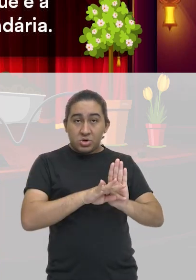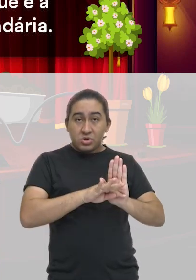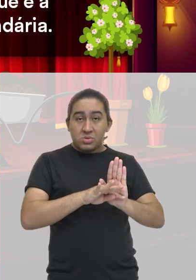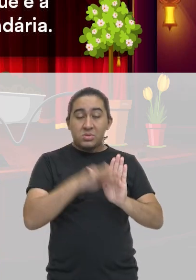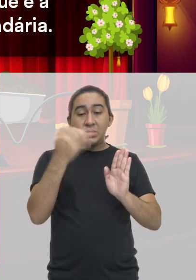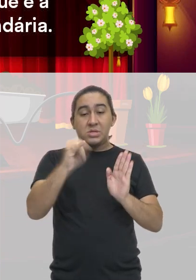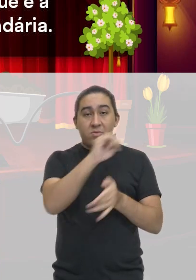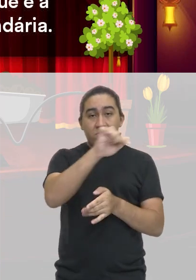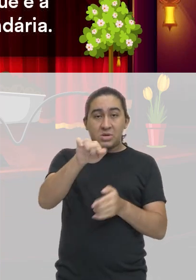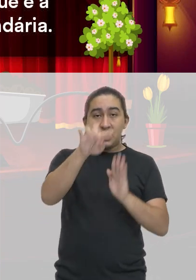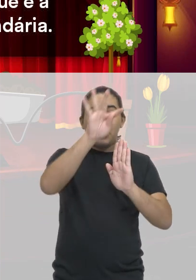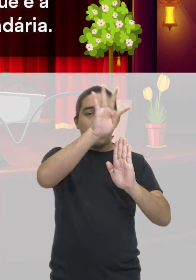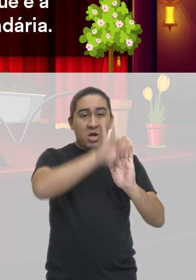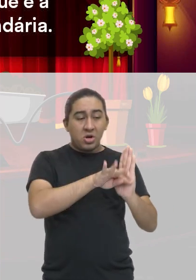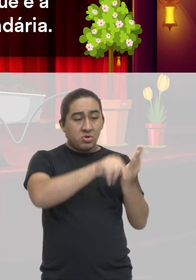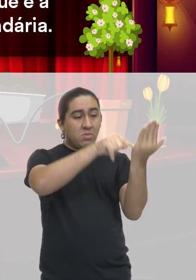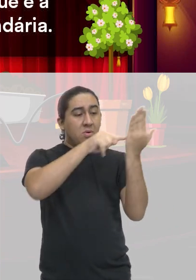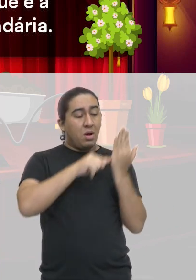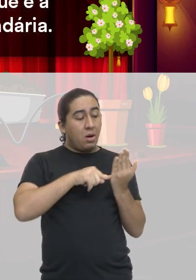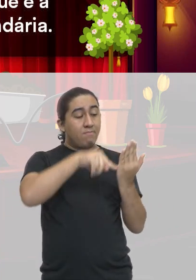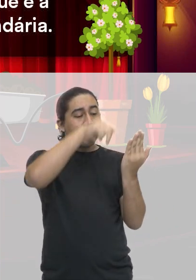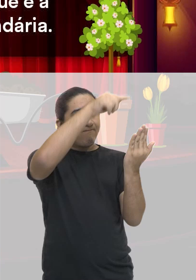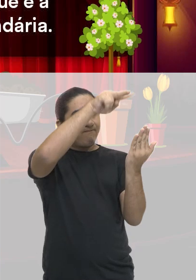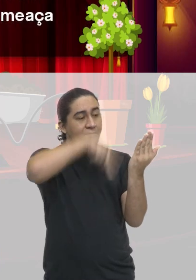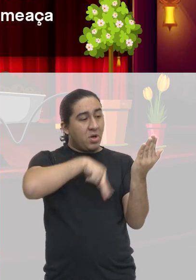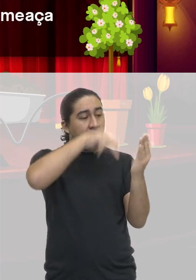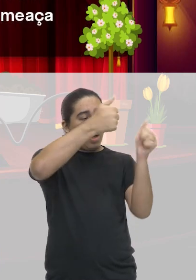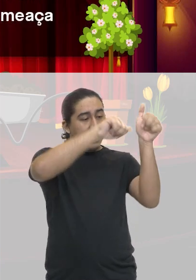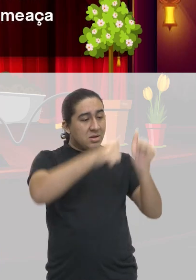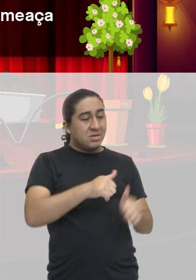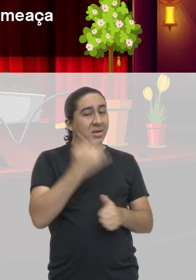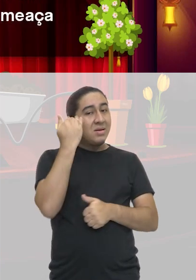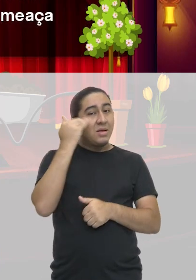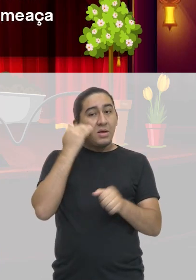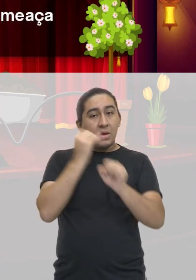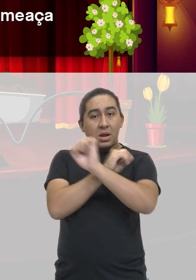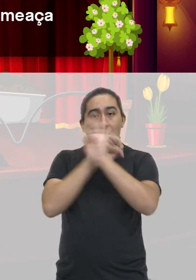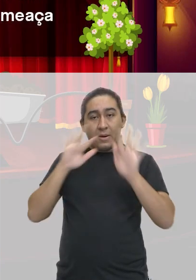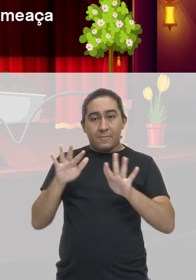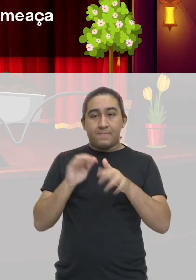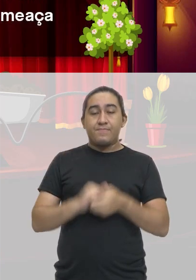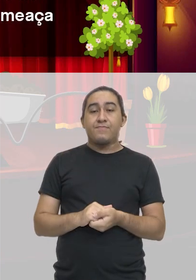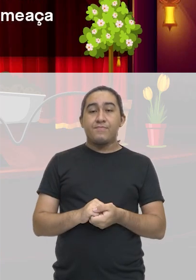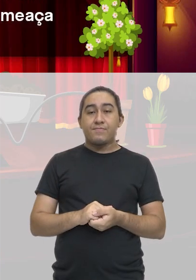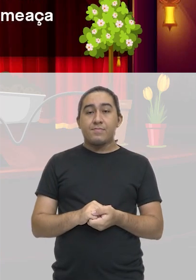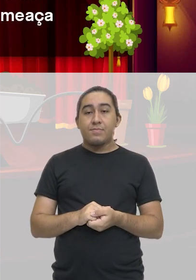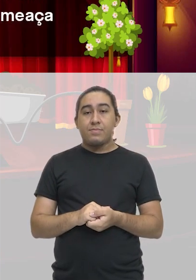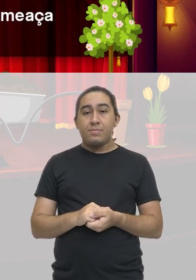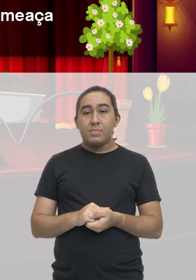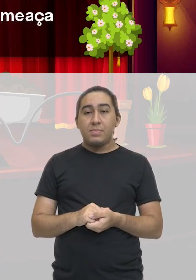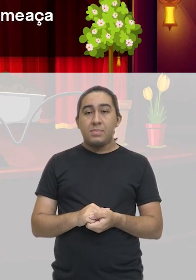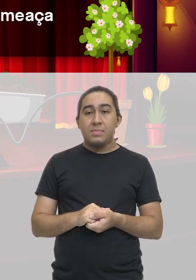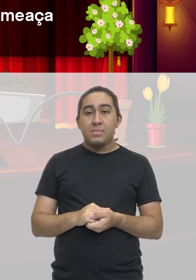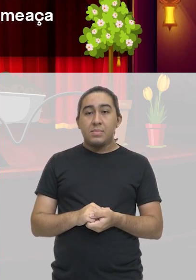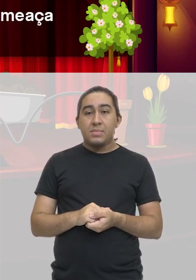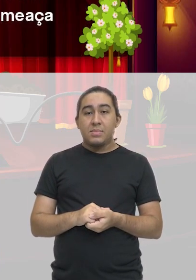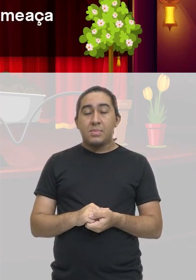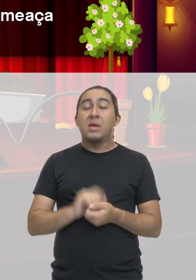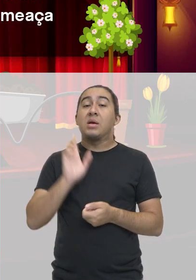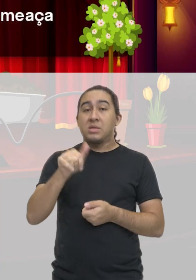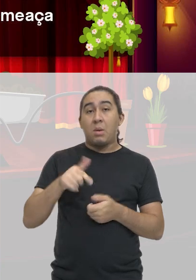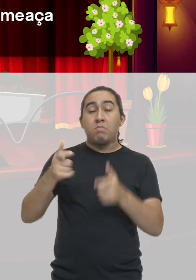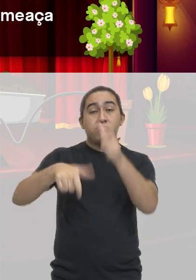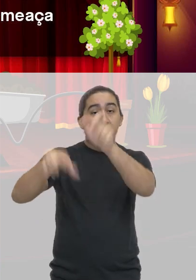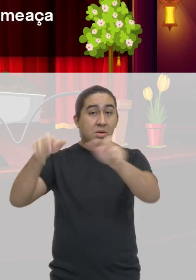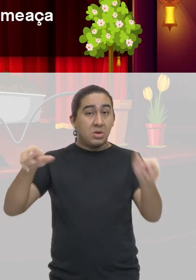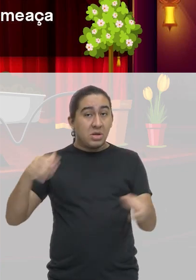conseguir entender mais um pouquinho. Vamos ver? Na Moça Tecelã, né, de Maria Colazarte, os